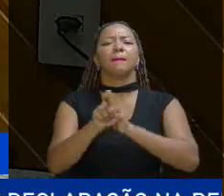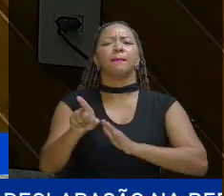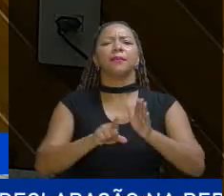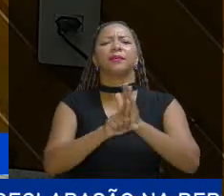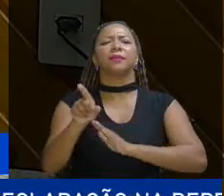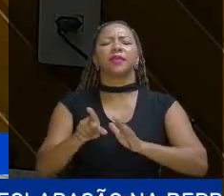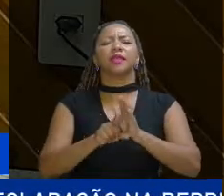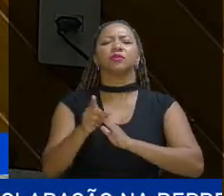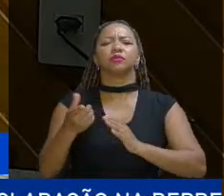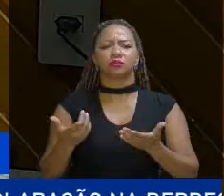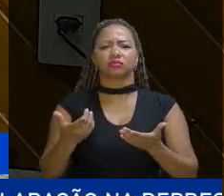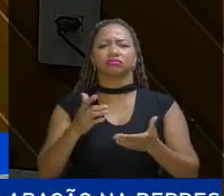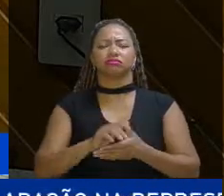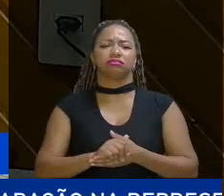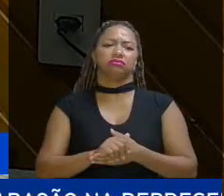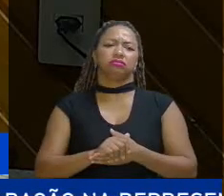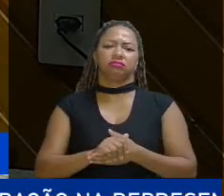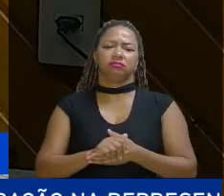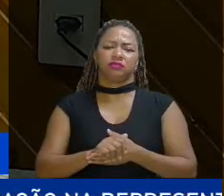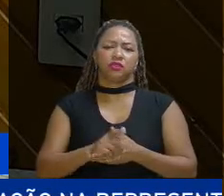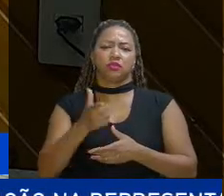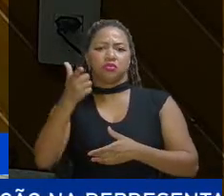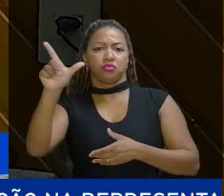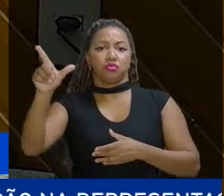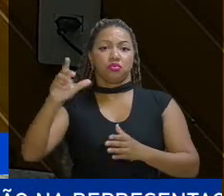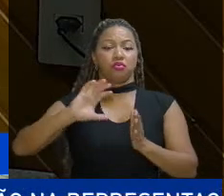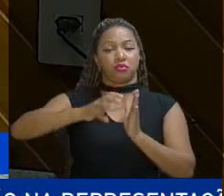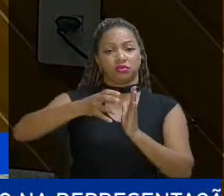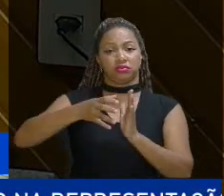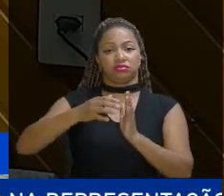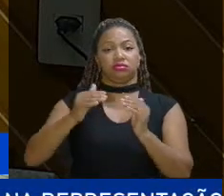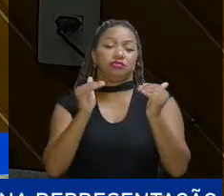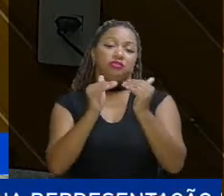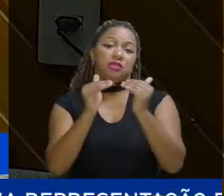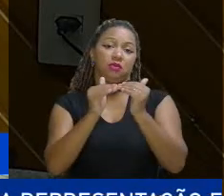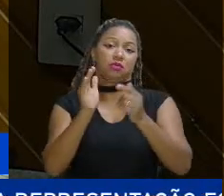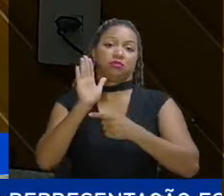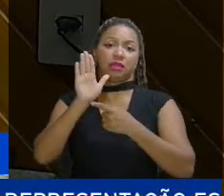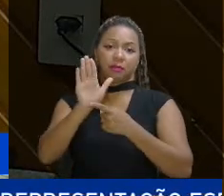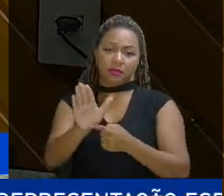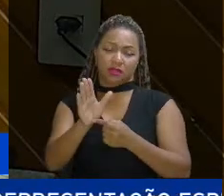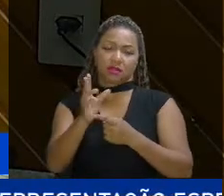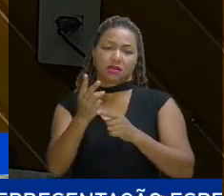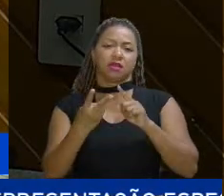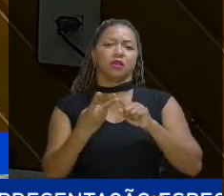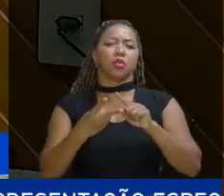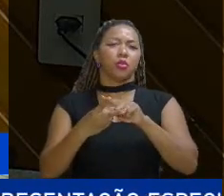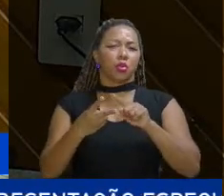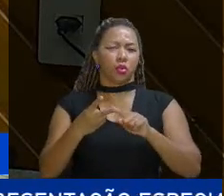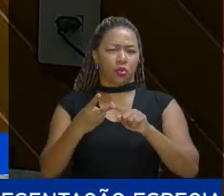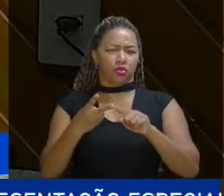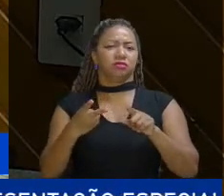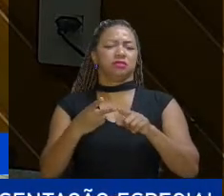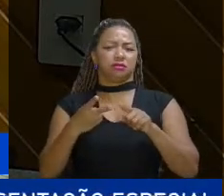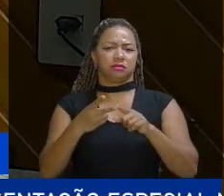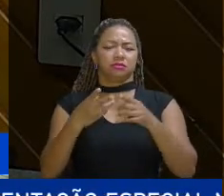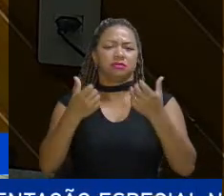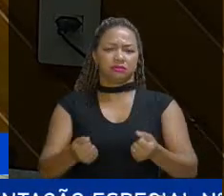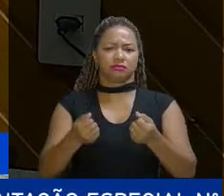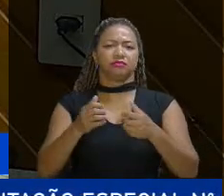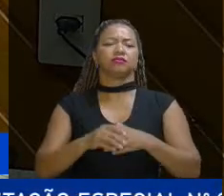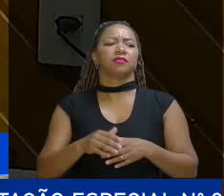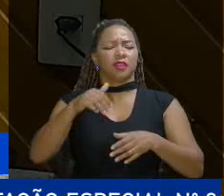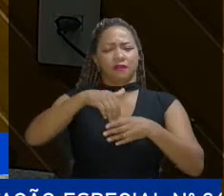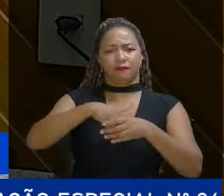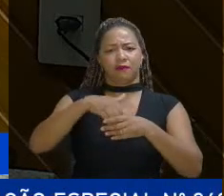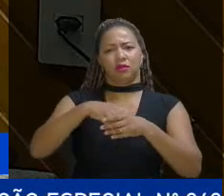a legitimidade de outro partido. Então, também está no mesmo sentido. Ele apresenta 2 pontos, que é justamente a legitimidade e a anulação